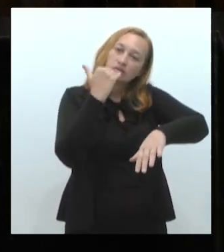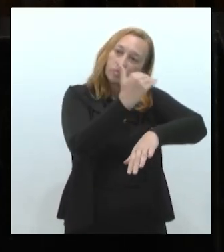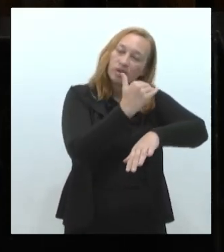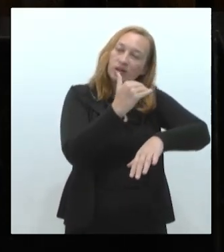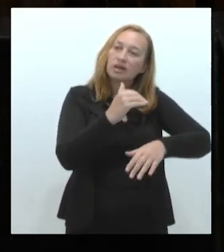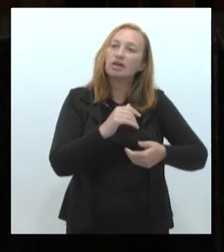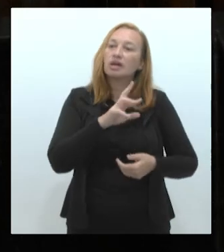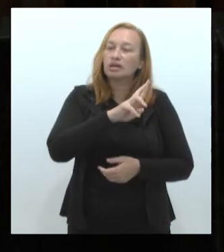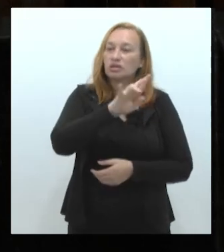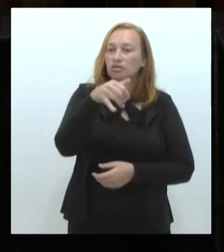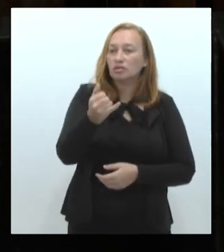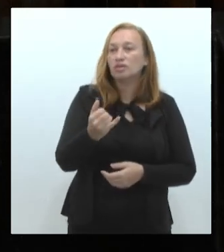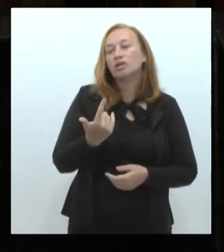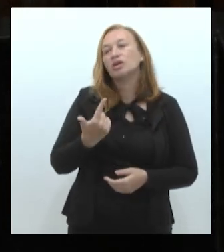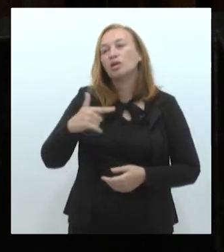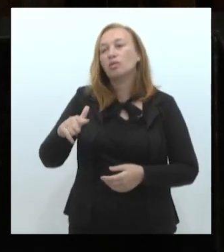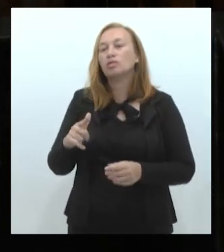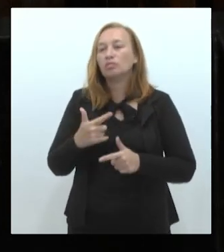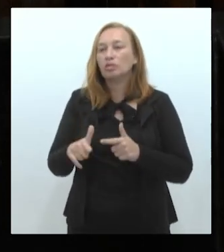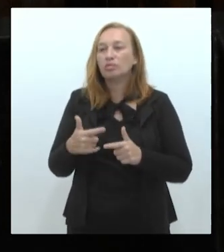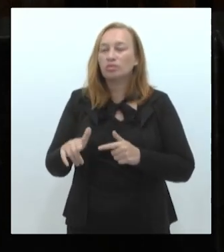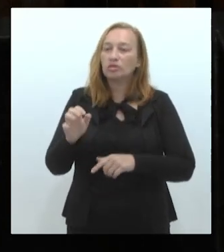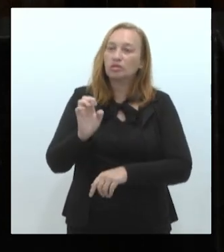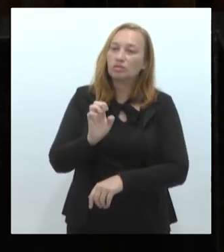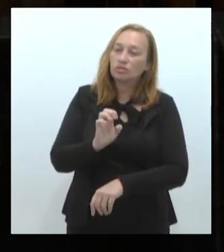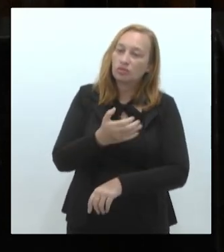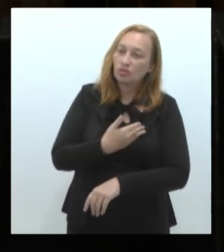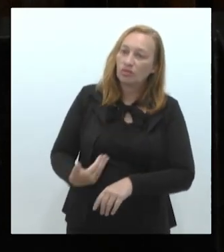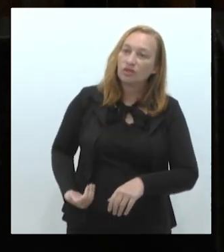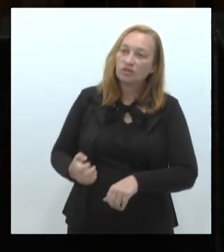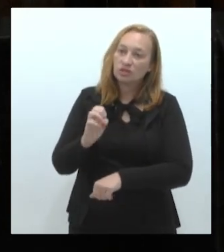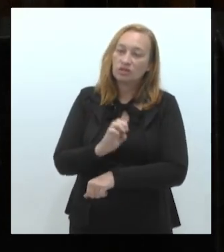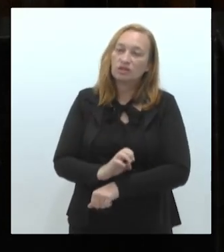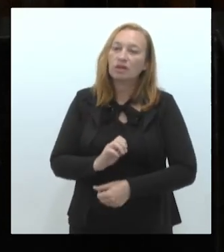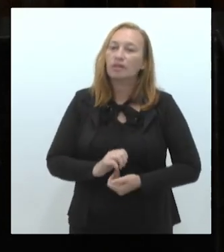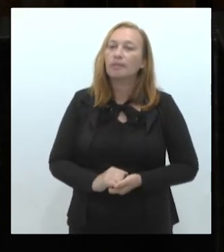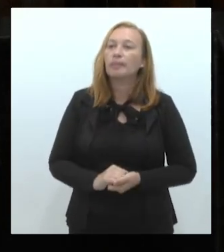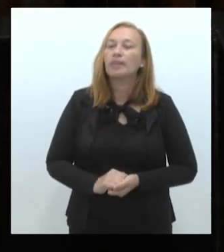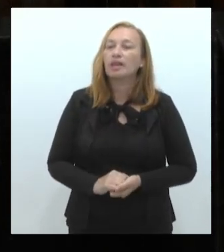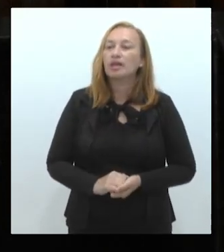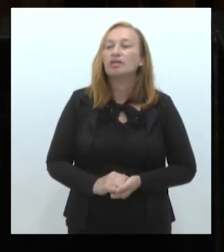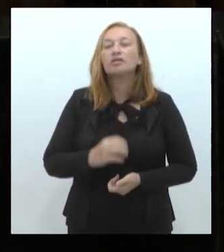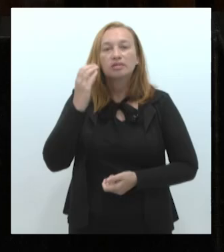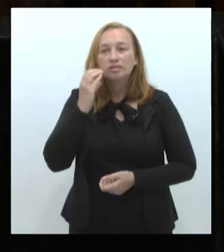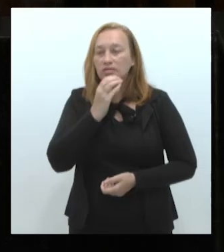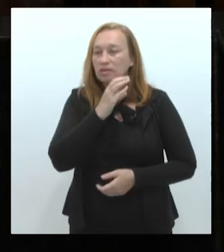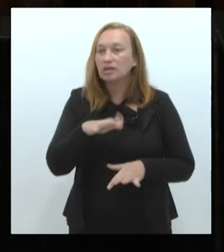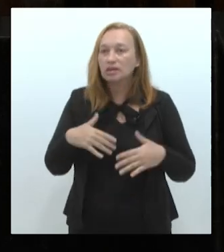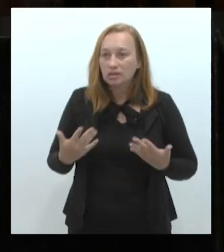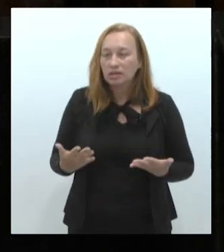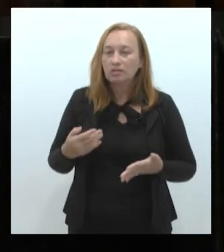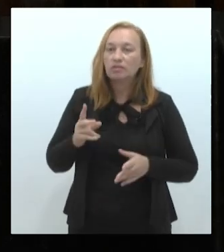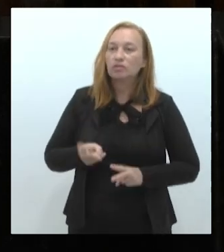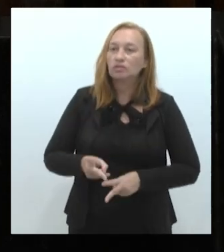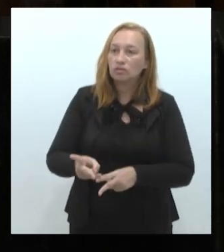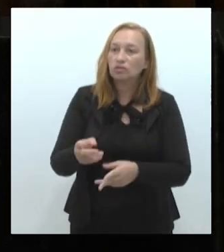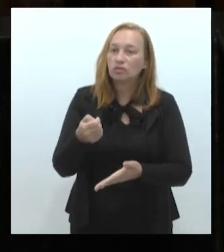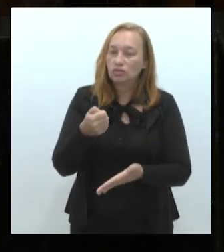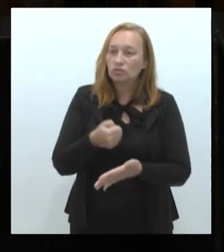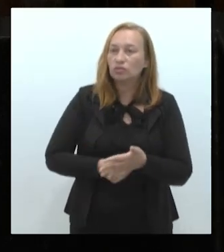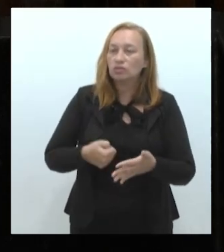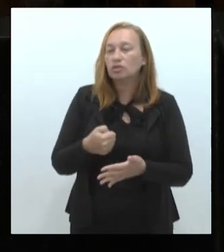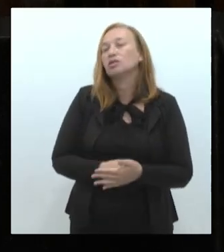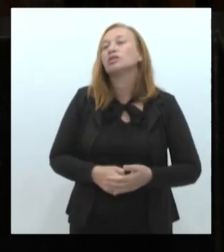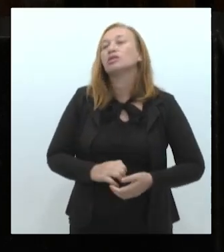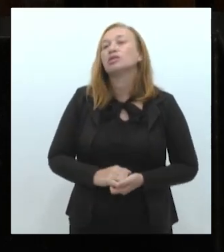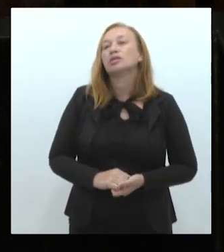outro drama desse governo do Estado ineficiente, incompetente, que é a cara do Cláudio Castro. Então, a gente vai continuar